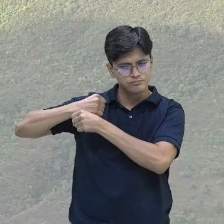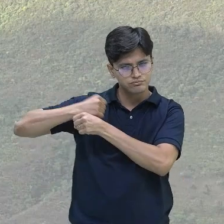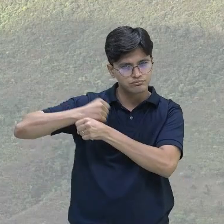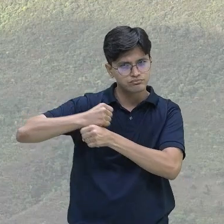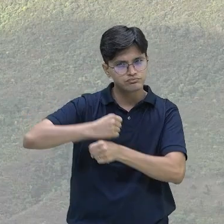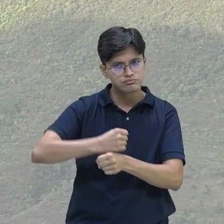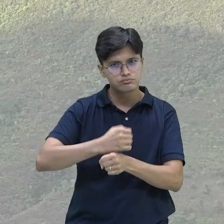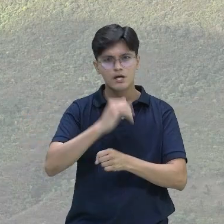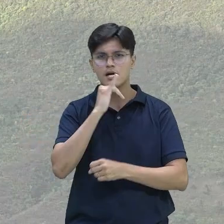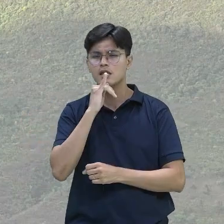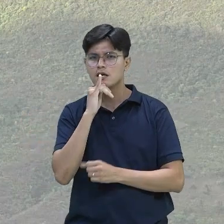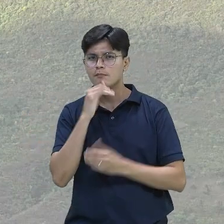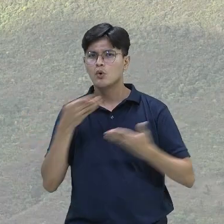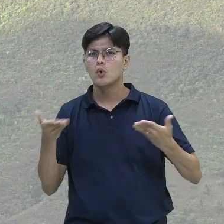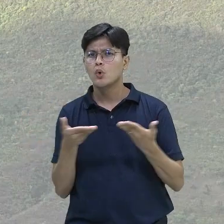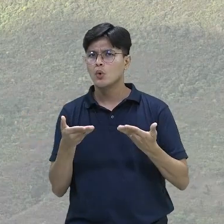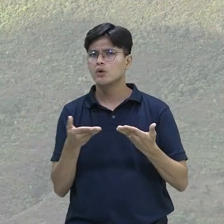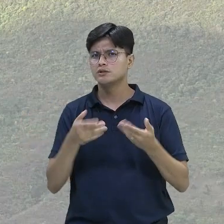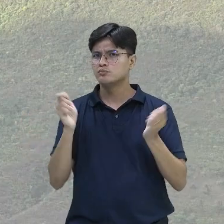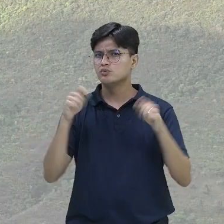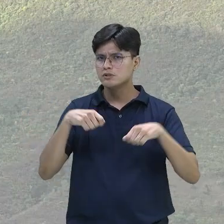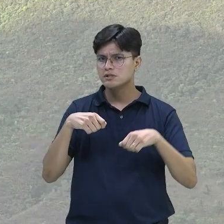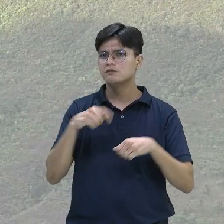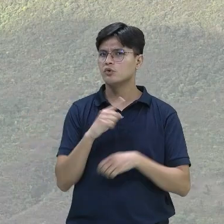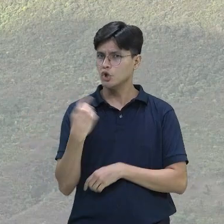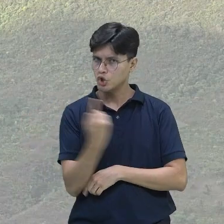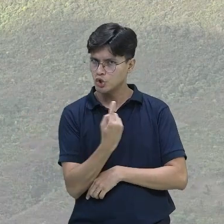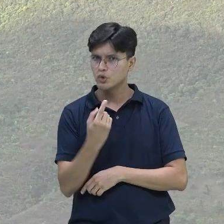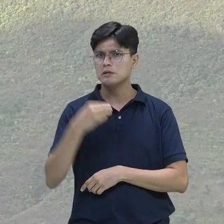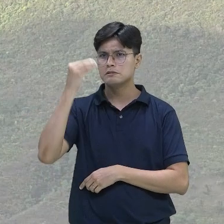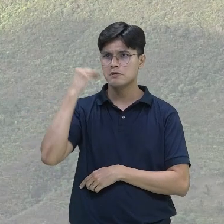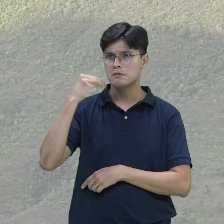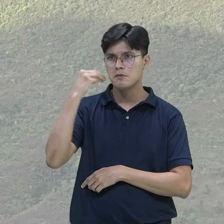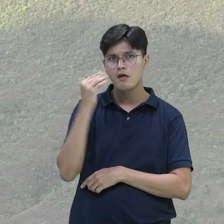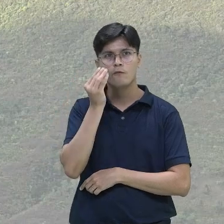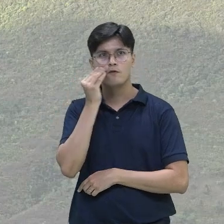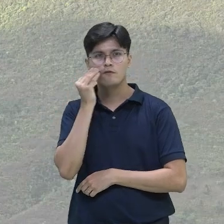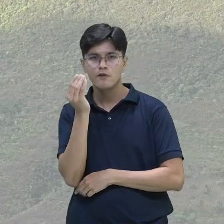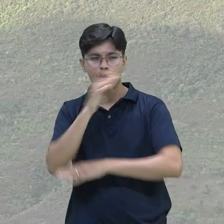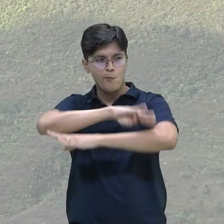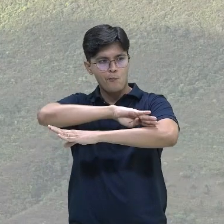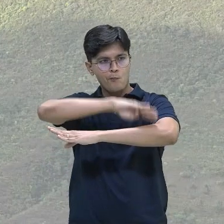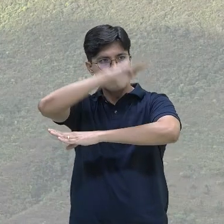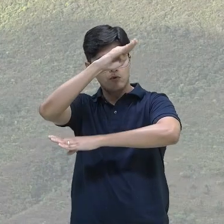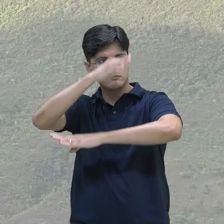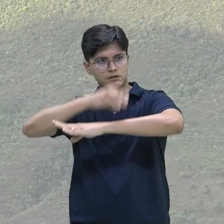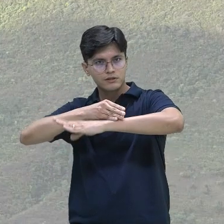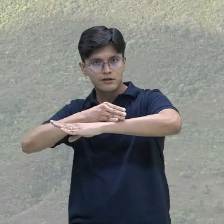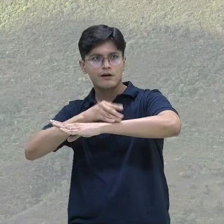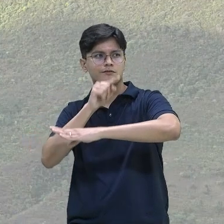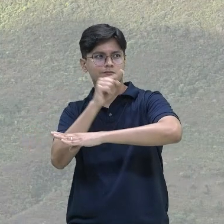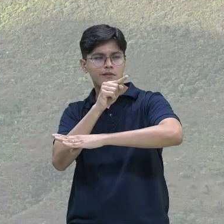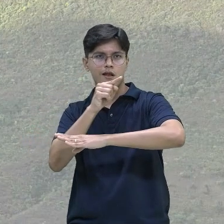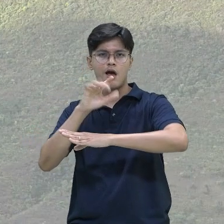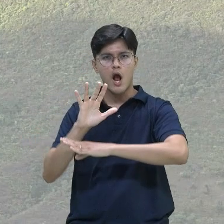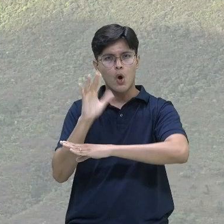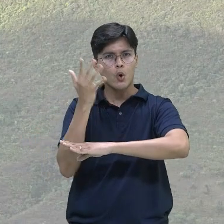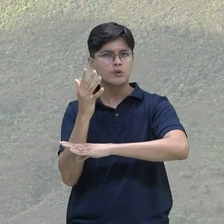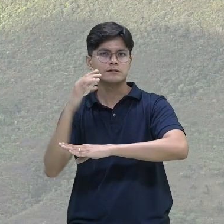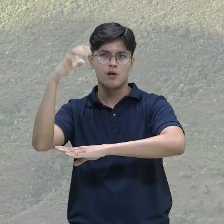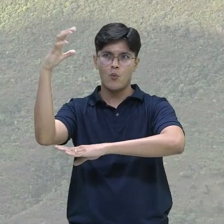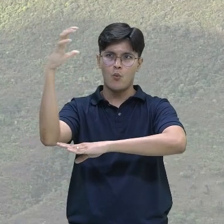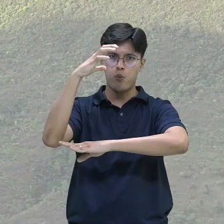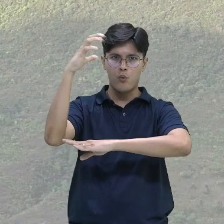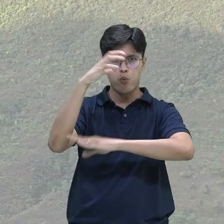hoje uma montanha e amanhã essa montanha ela passou por um processo erosivo de um dia para o outro